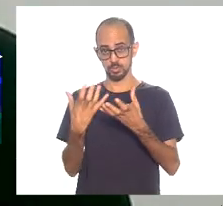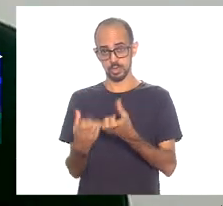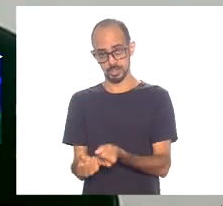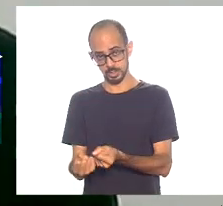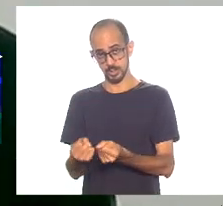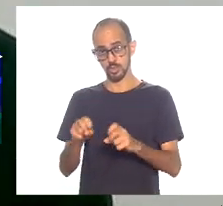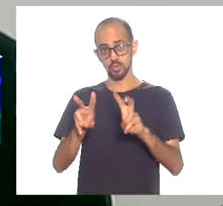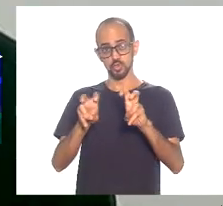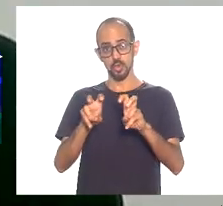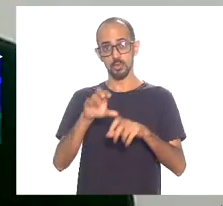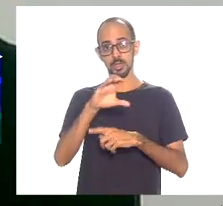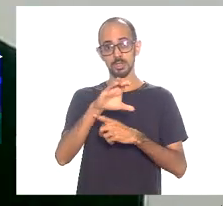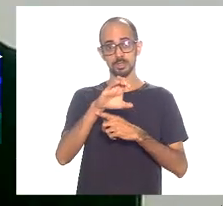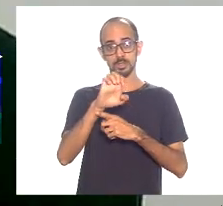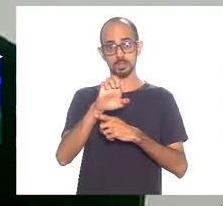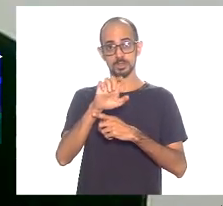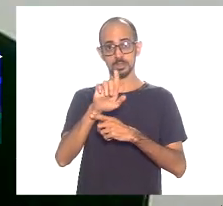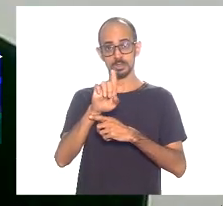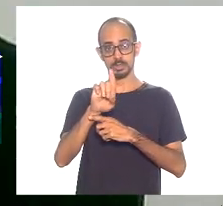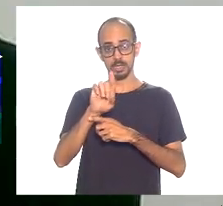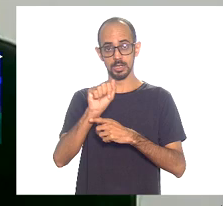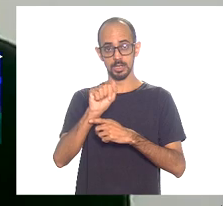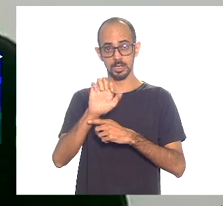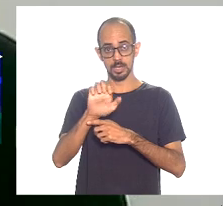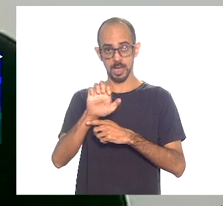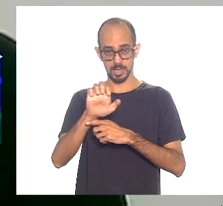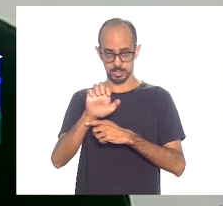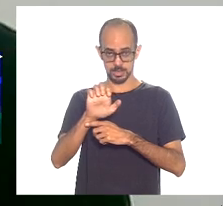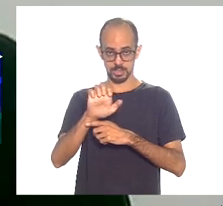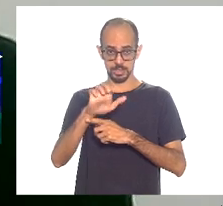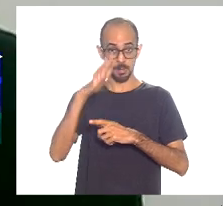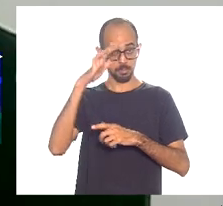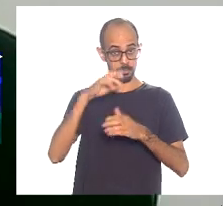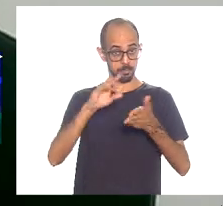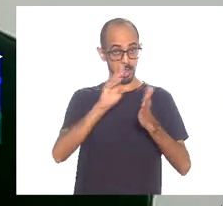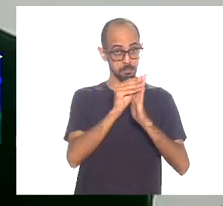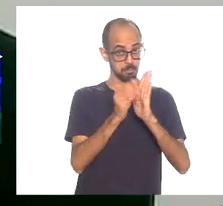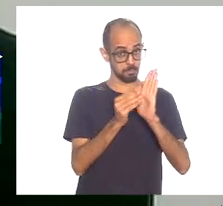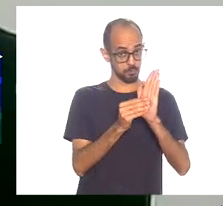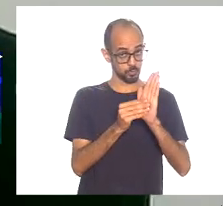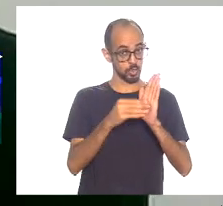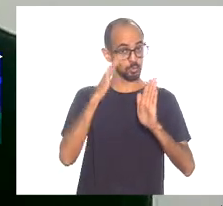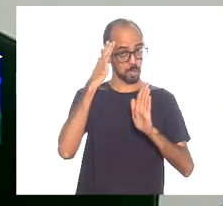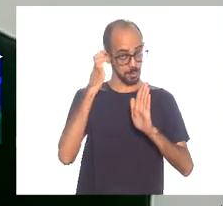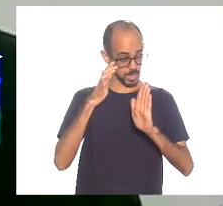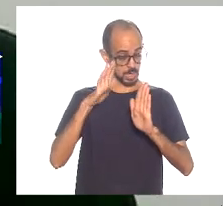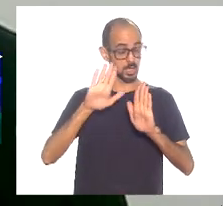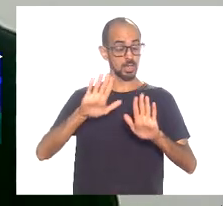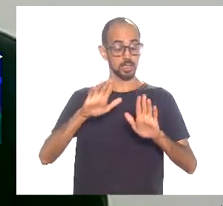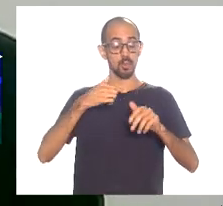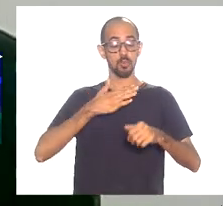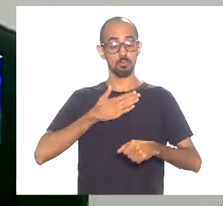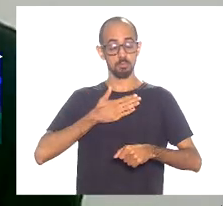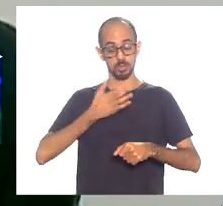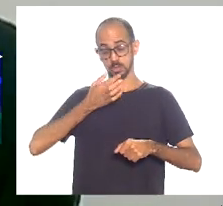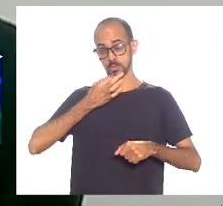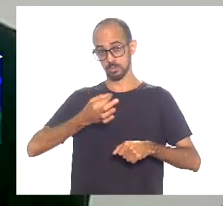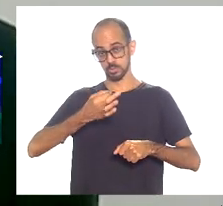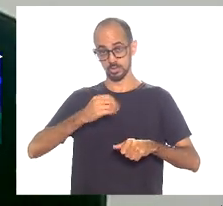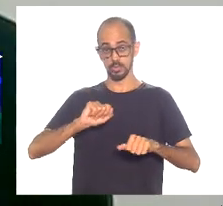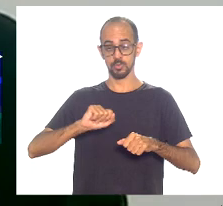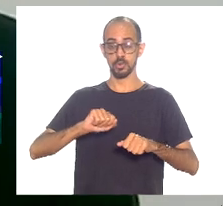respeito da Cedae que o pdl estava está faltando para amanhã o corte o meu encaminhamento aqui senhor presidente é